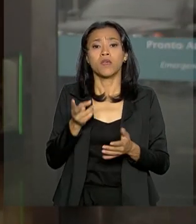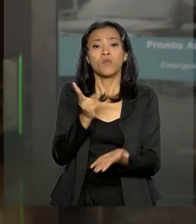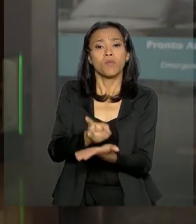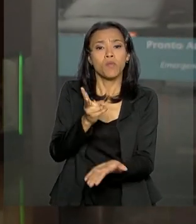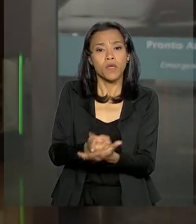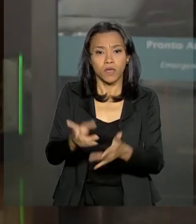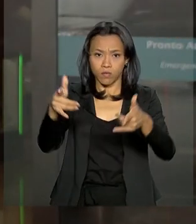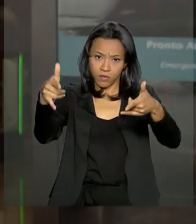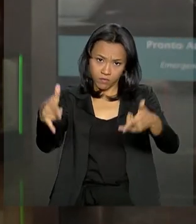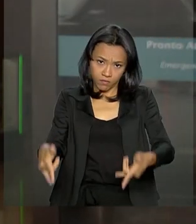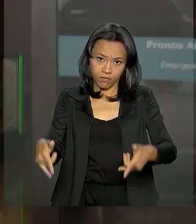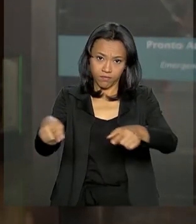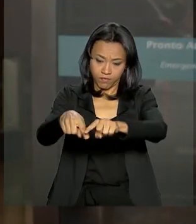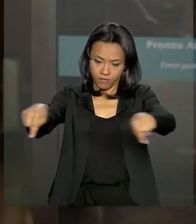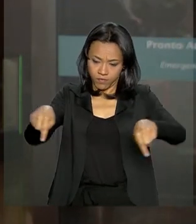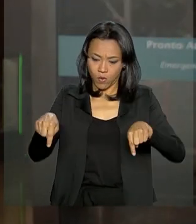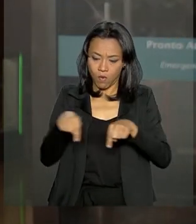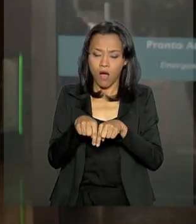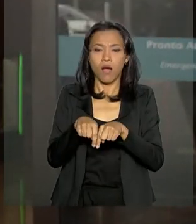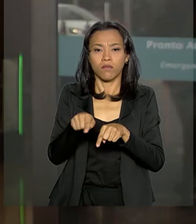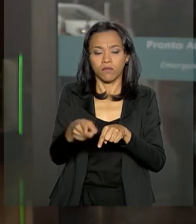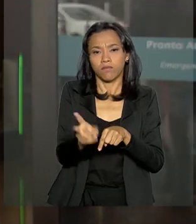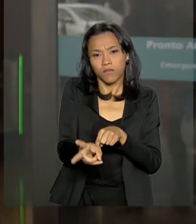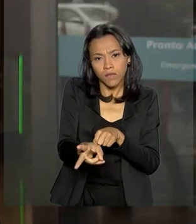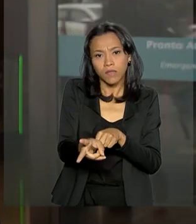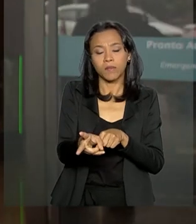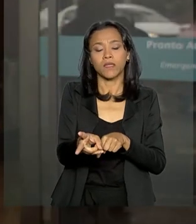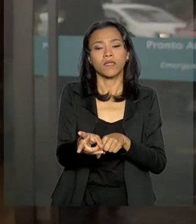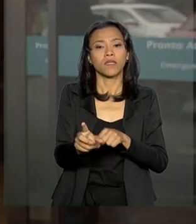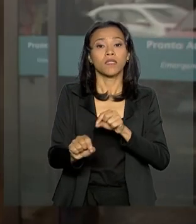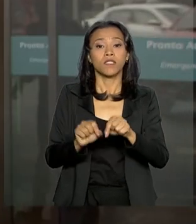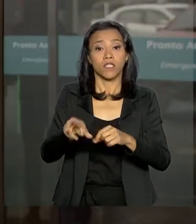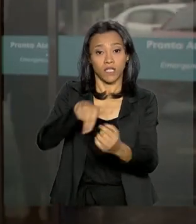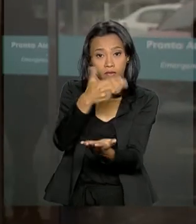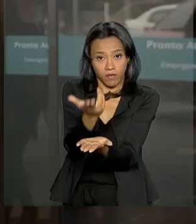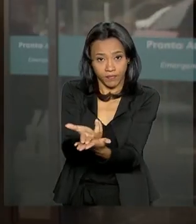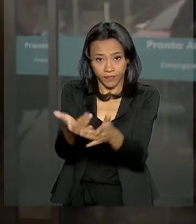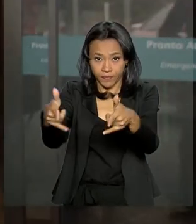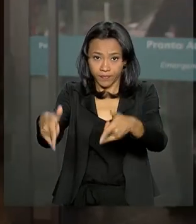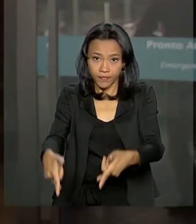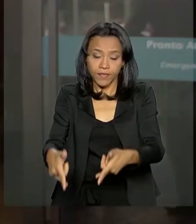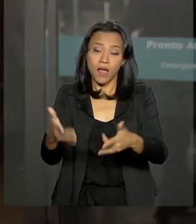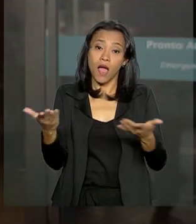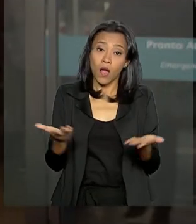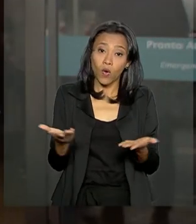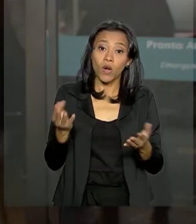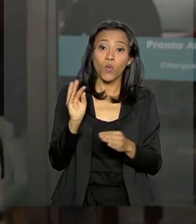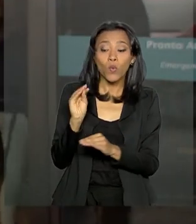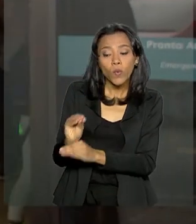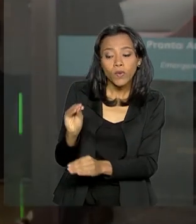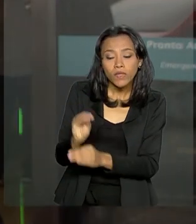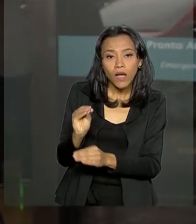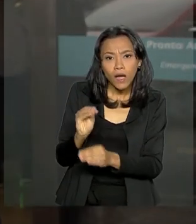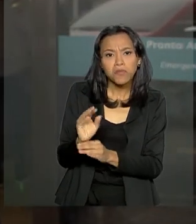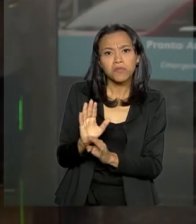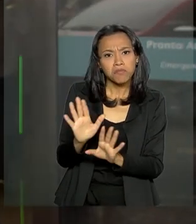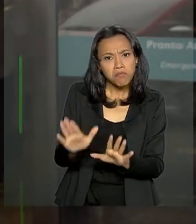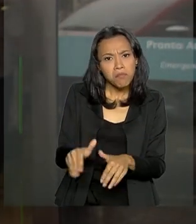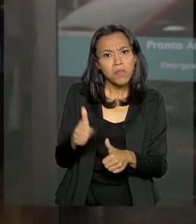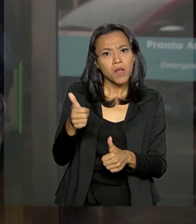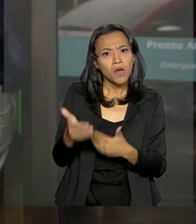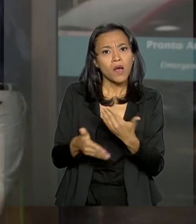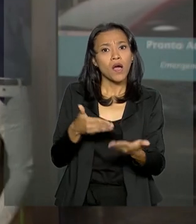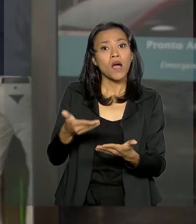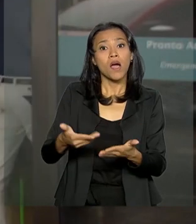que ele esteve sempre durante todo esse período de internação. Porém, o regime de cuidados evoluiu de um regime